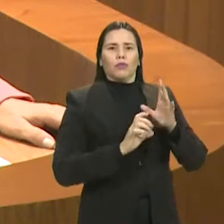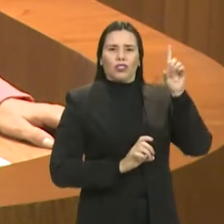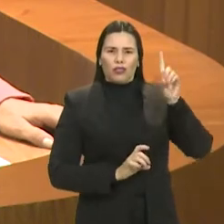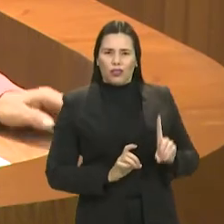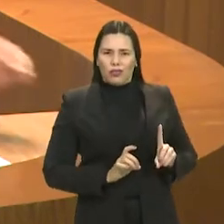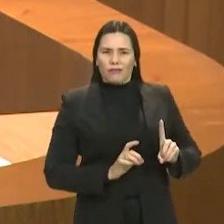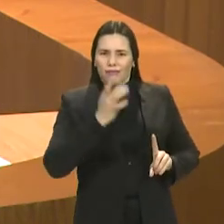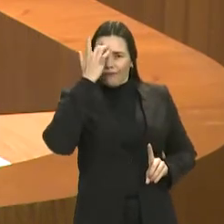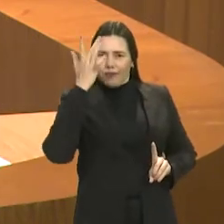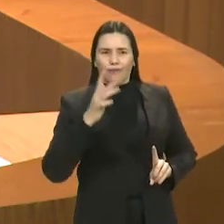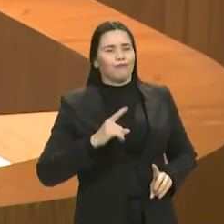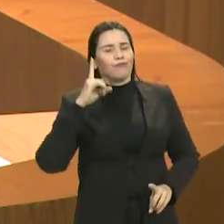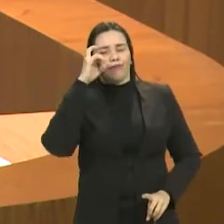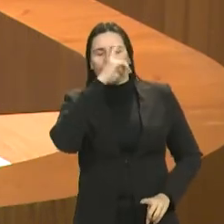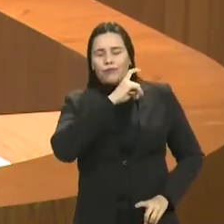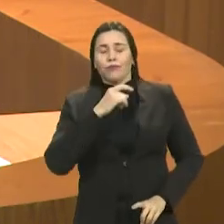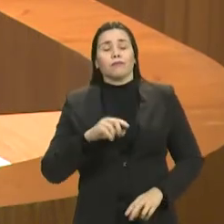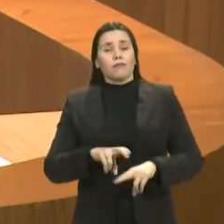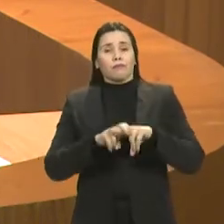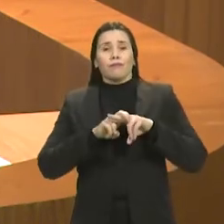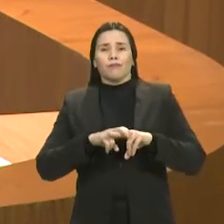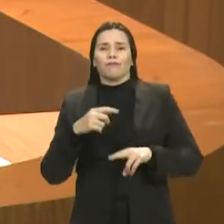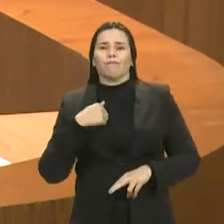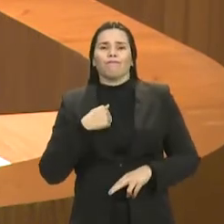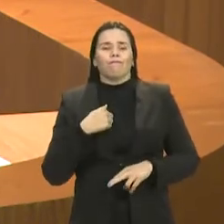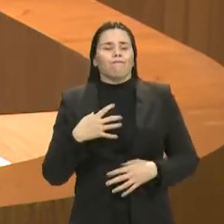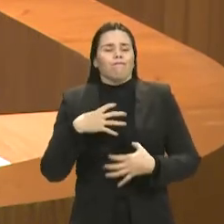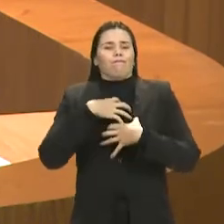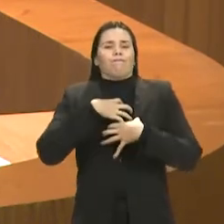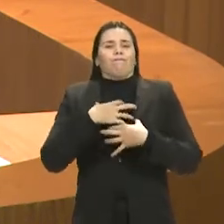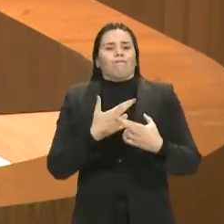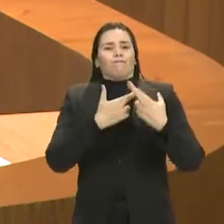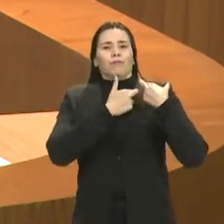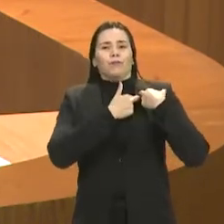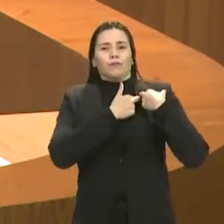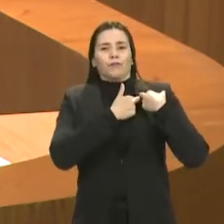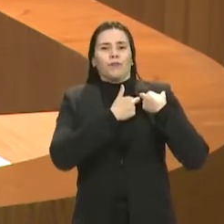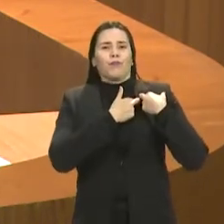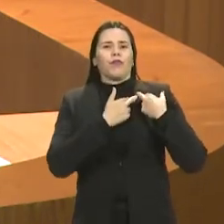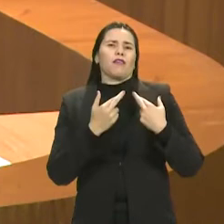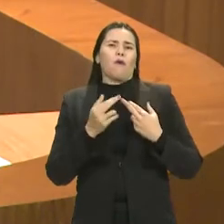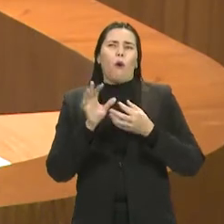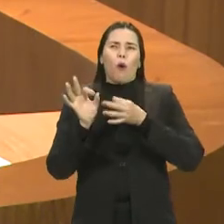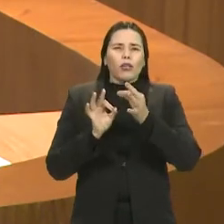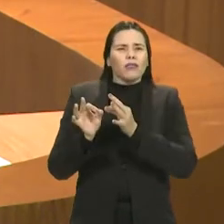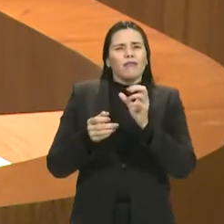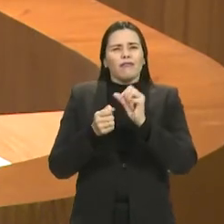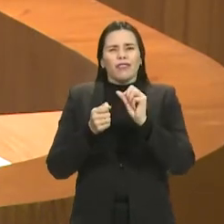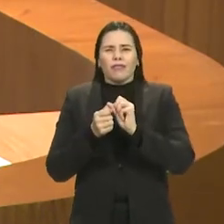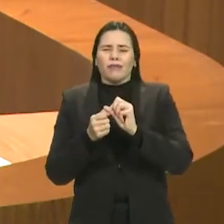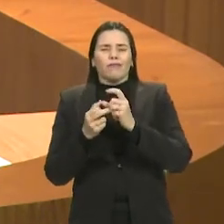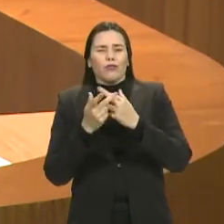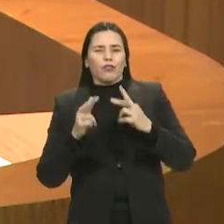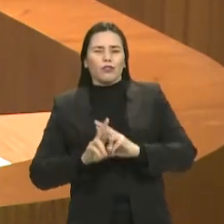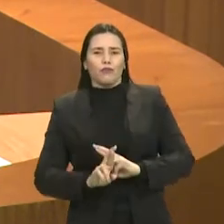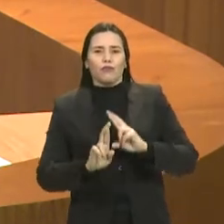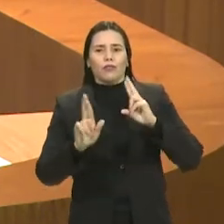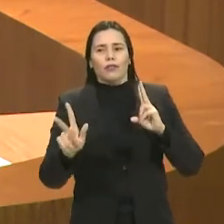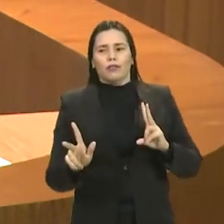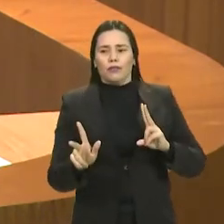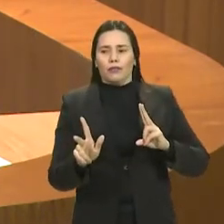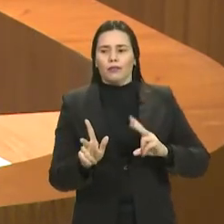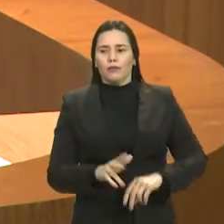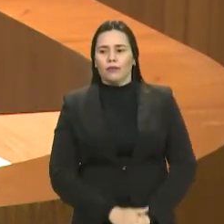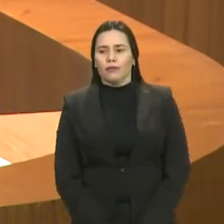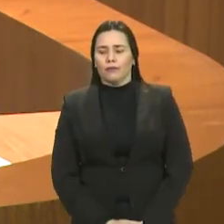nenhuma missão de tentar fazer diferente do que acontece geralmente em vários partidos em suas